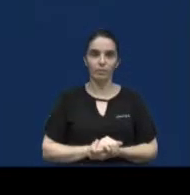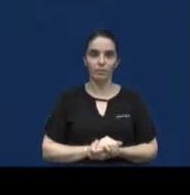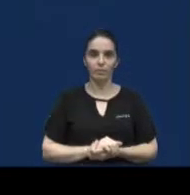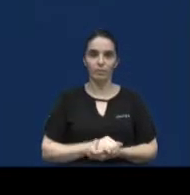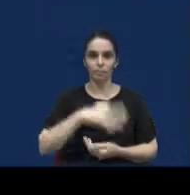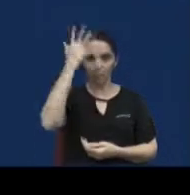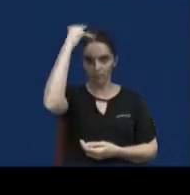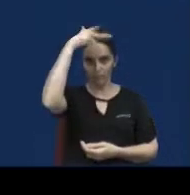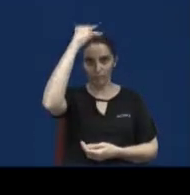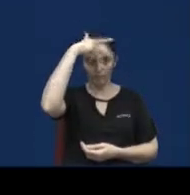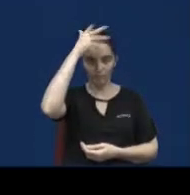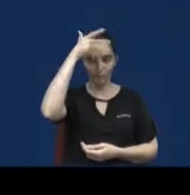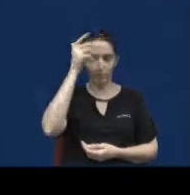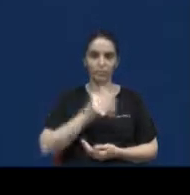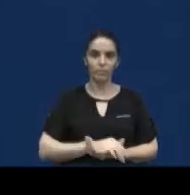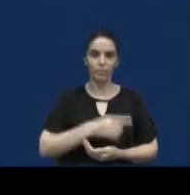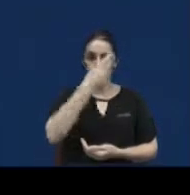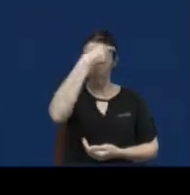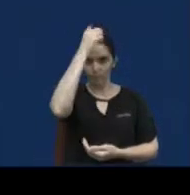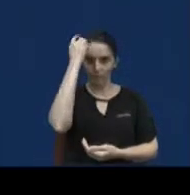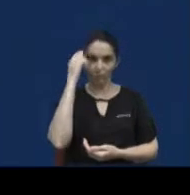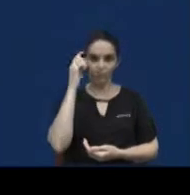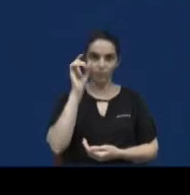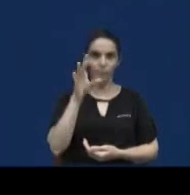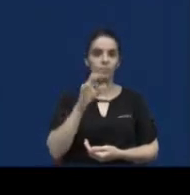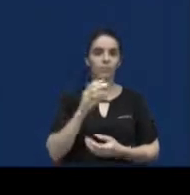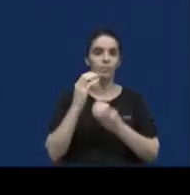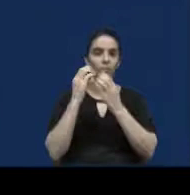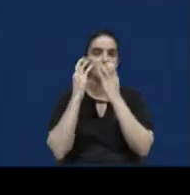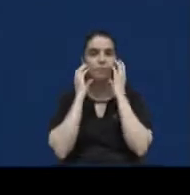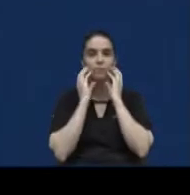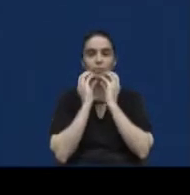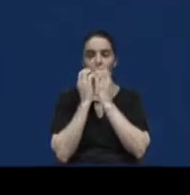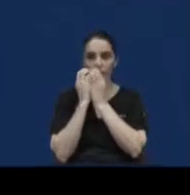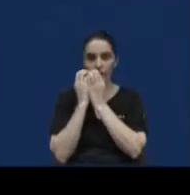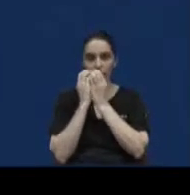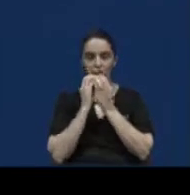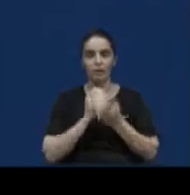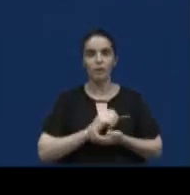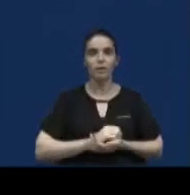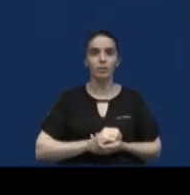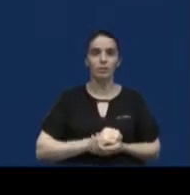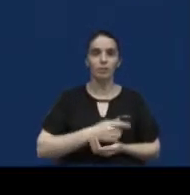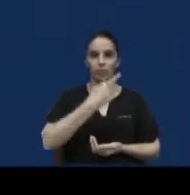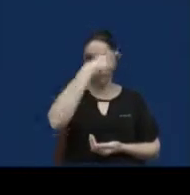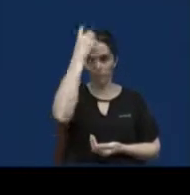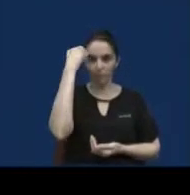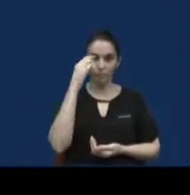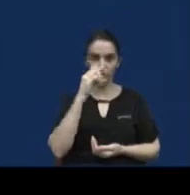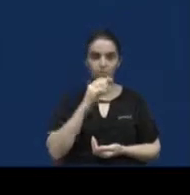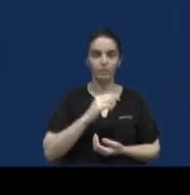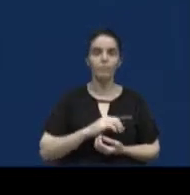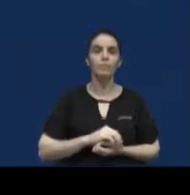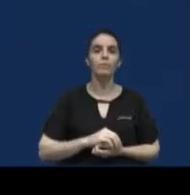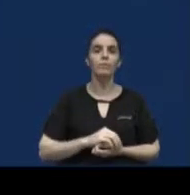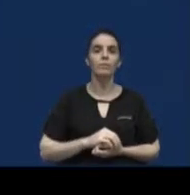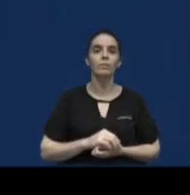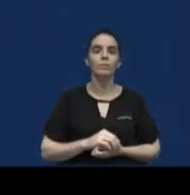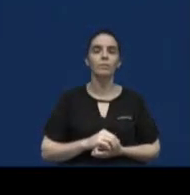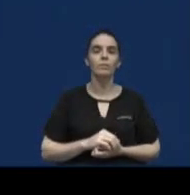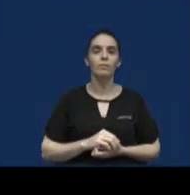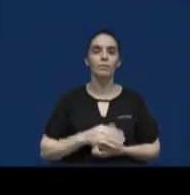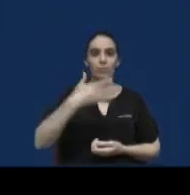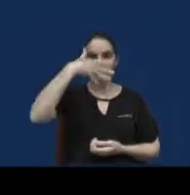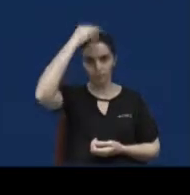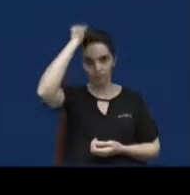Érica Tanque, Marco Xavier, Mirdo Lanche, Wagner Barbosa e Vaguinho Santa Luzia. Se absteve Darcy